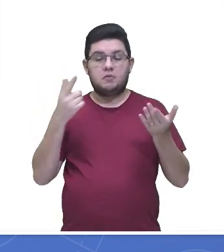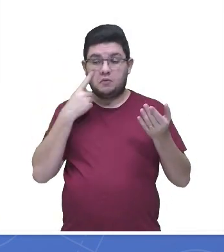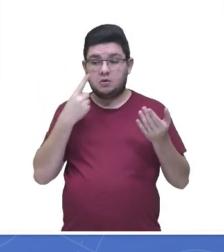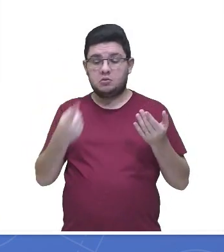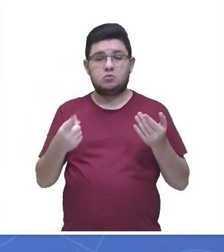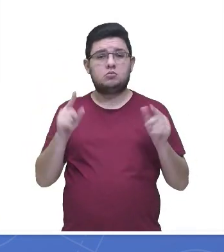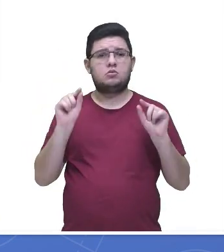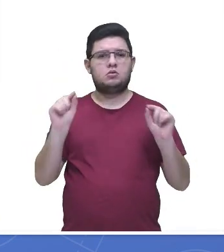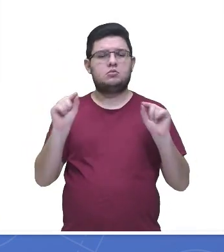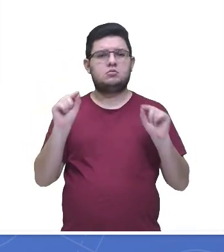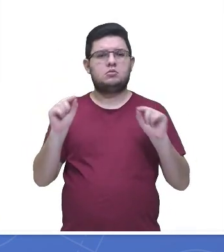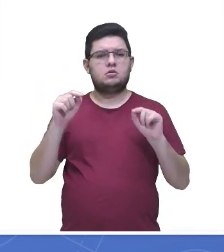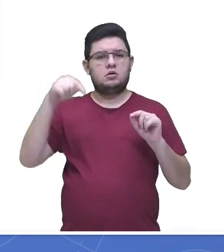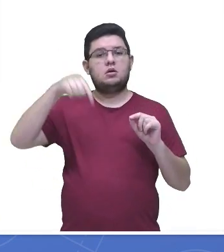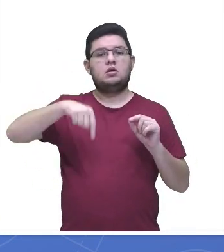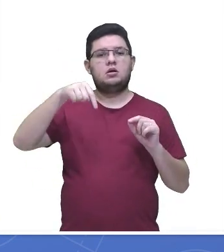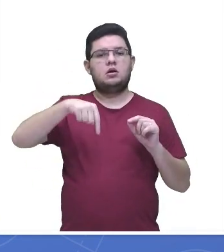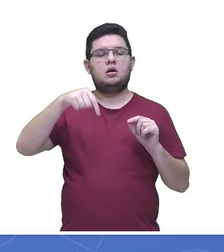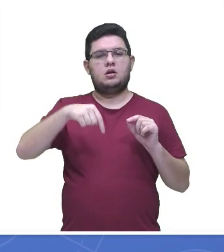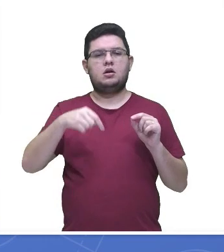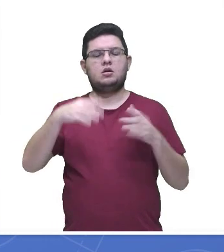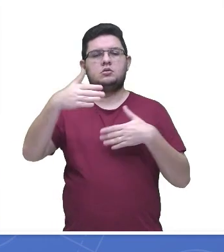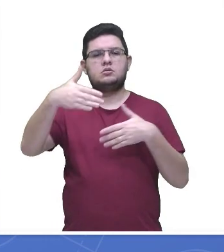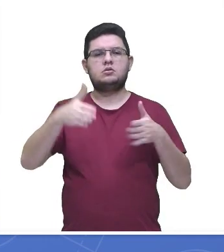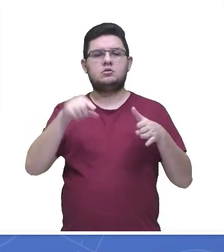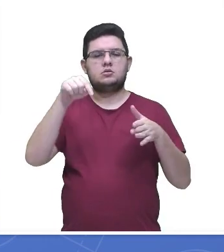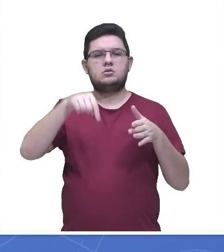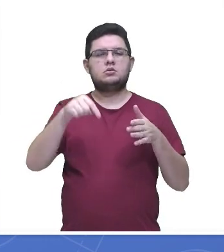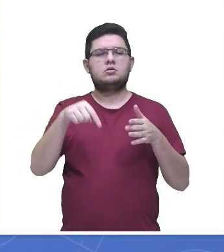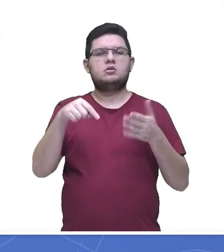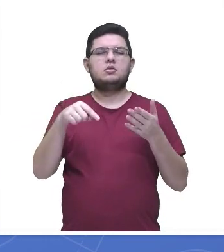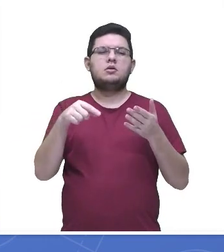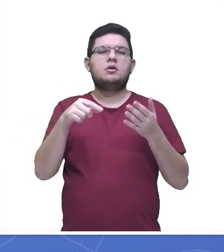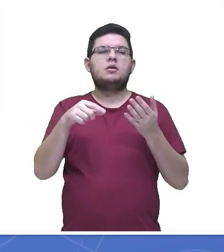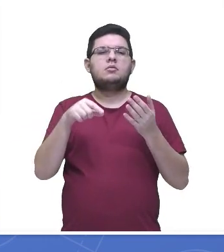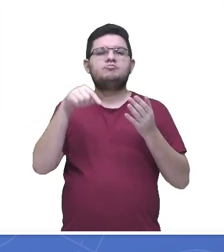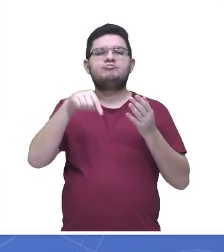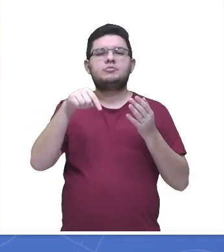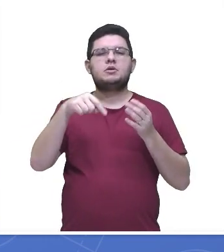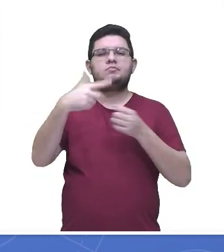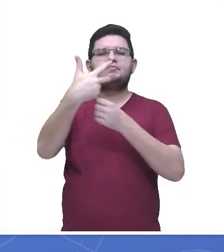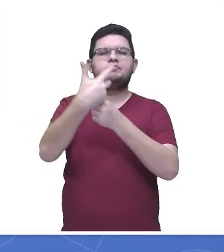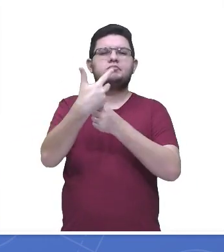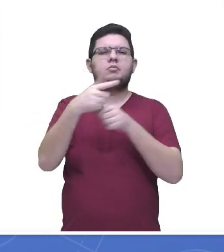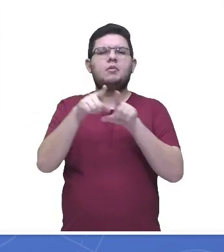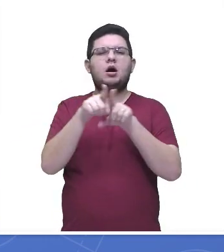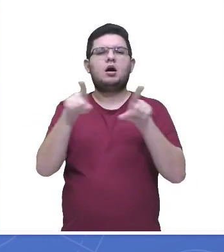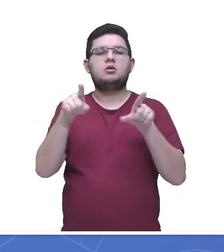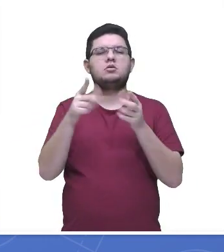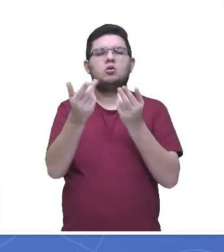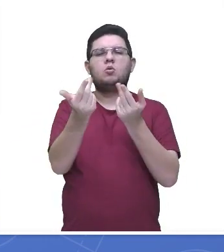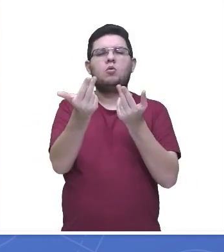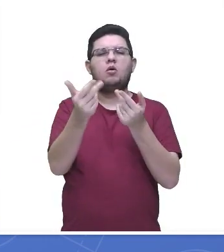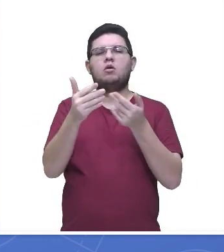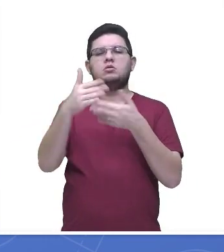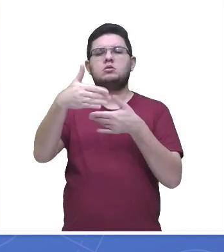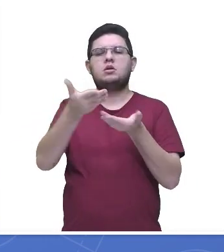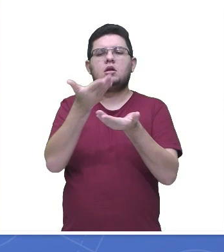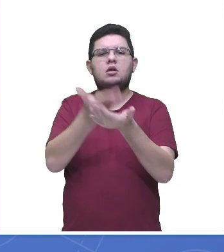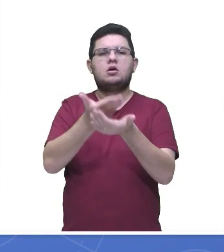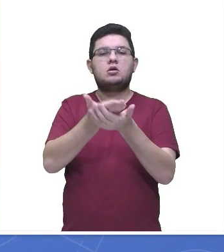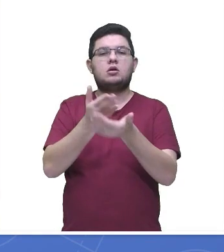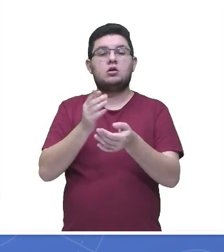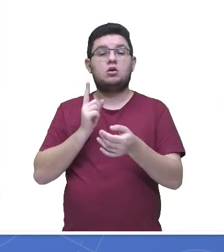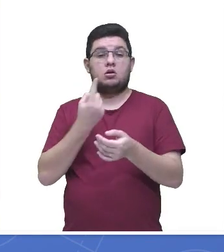Aqui nós estamos no estúdio, mas é como se nós estivéssemos na sala de aula. Nós conseguimos, o professor consegue perceber aquele aluno que